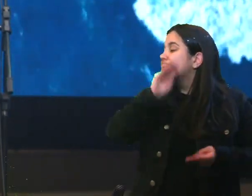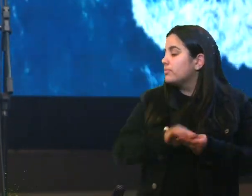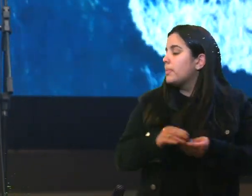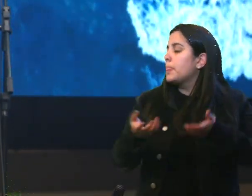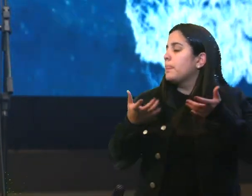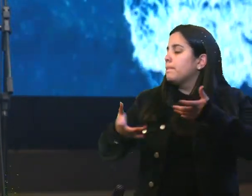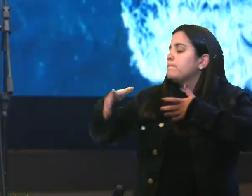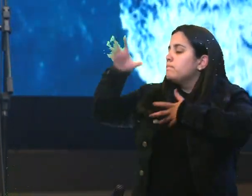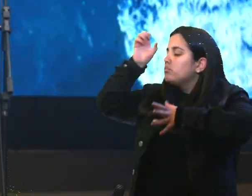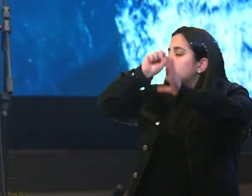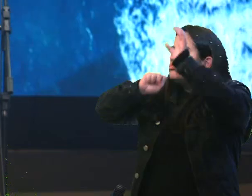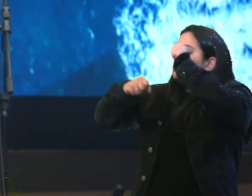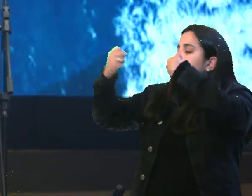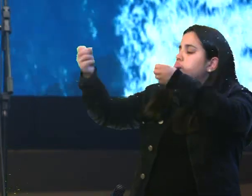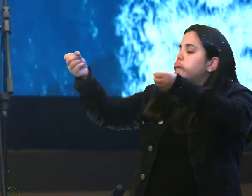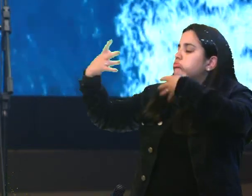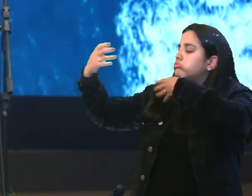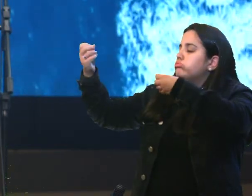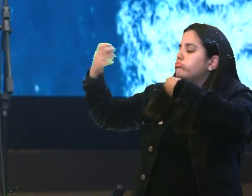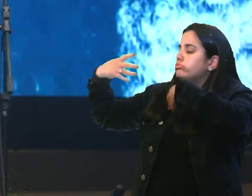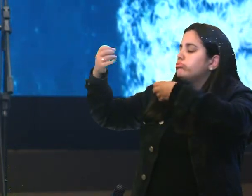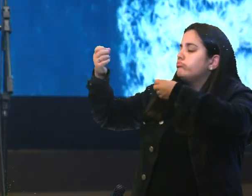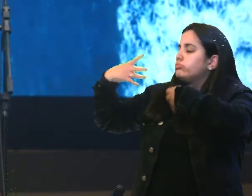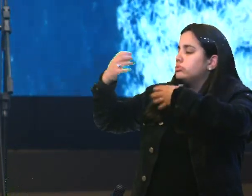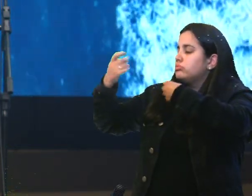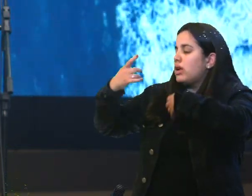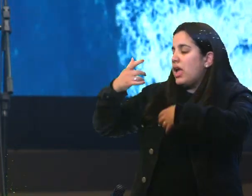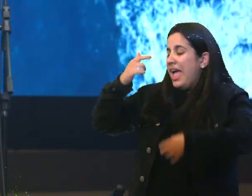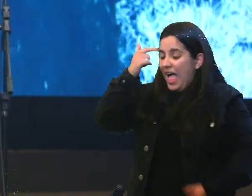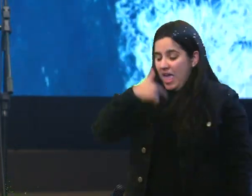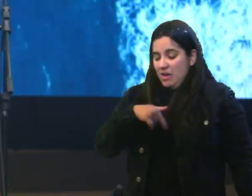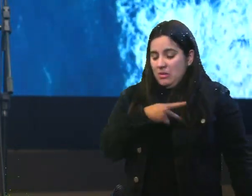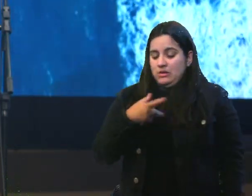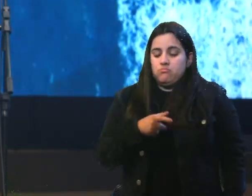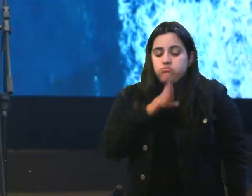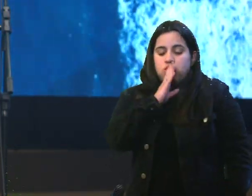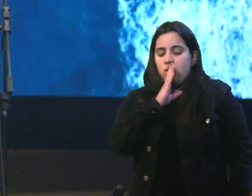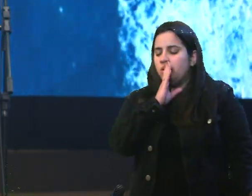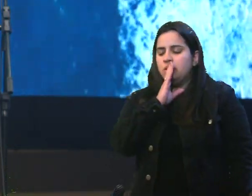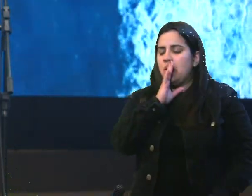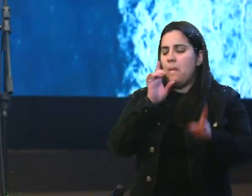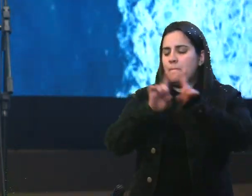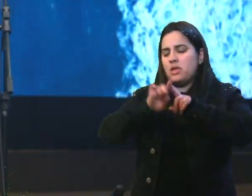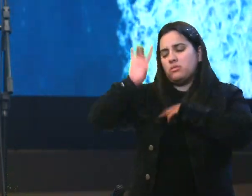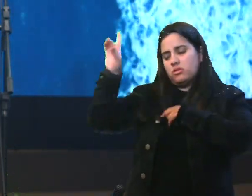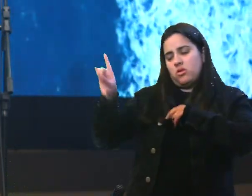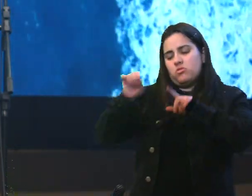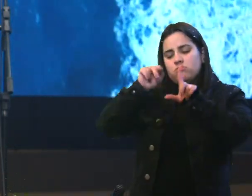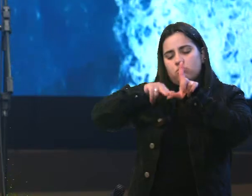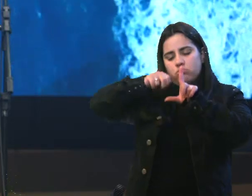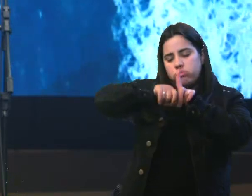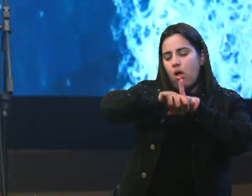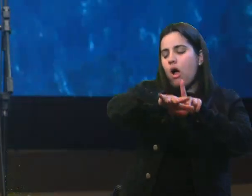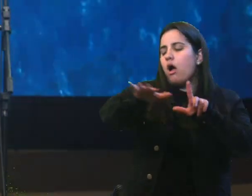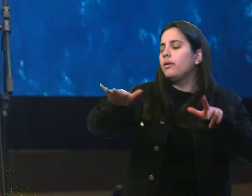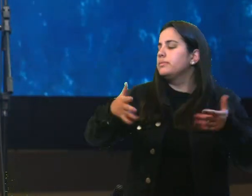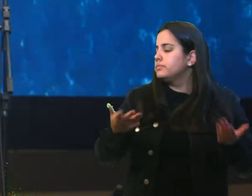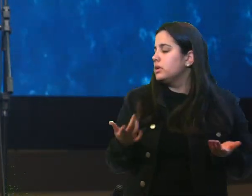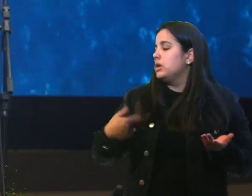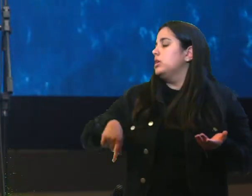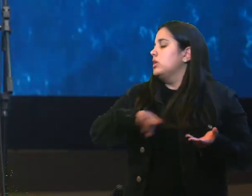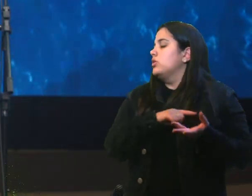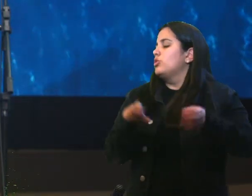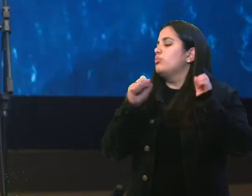aprender do Senhor, Deus, que é manso e humilde de coração. Me cale, Deus, para que apenas o Senhor fale aqui. E, Pai, que possamos ser